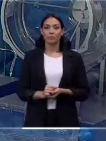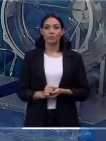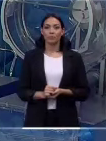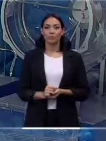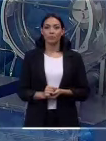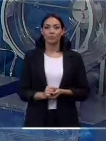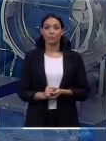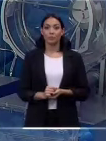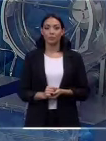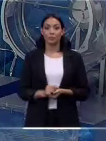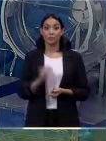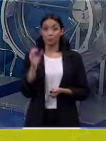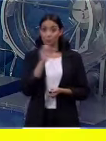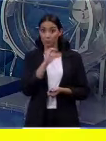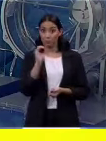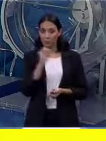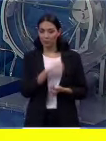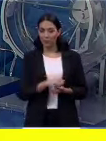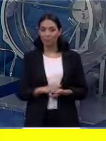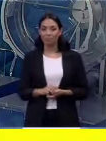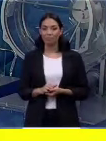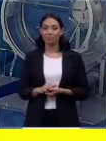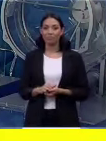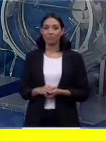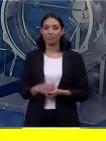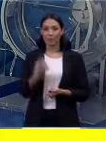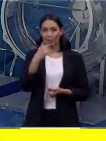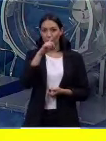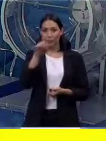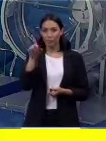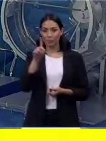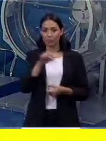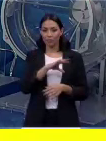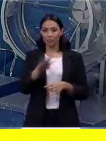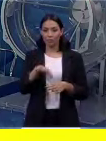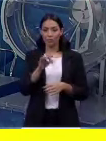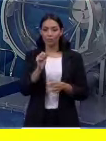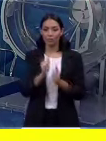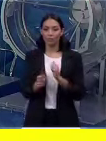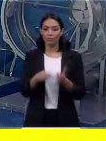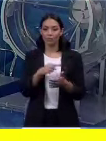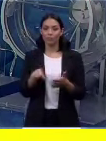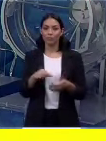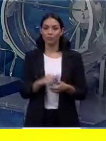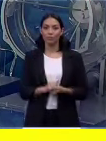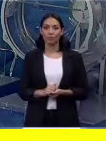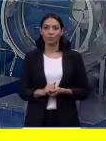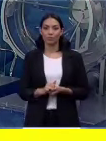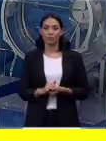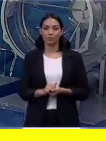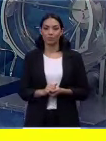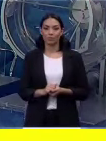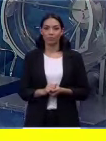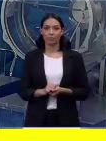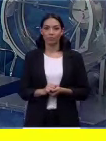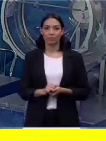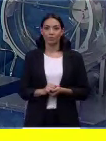Estamos quase no finalzinho, hein? Na sequência, o último sorteio da noite, Time Mania.